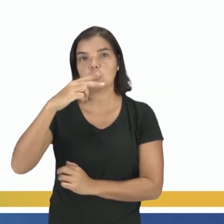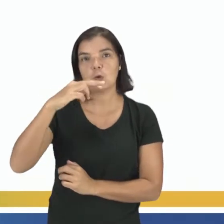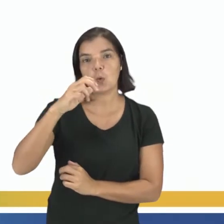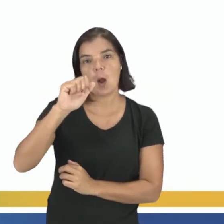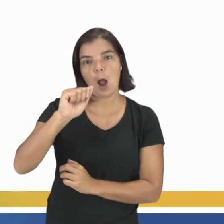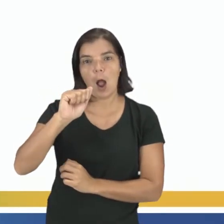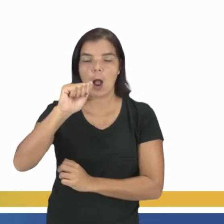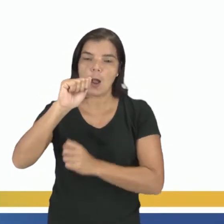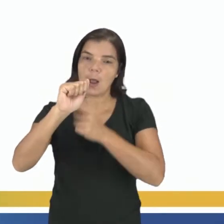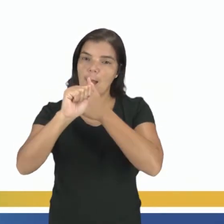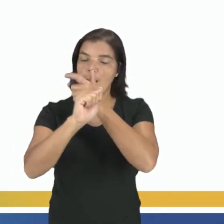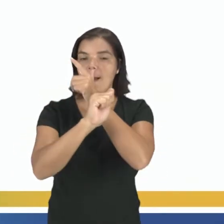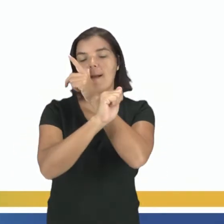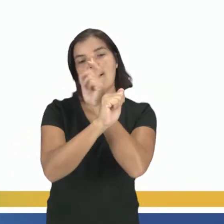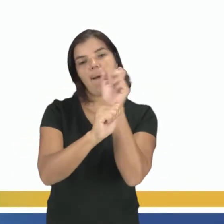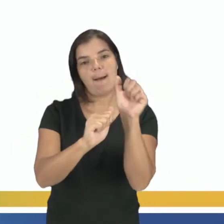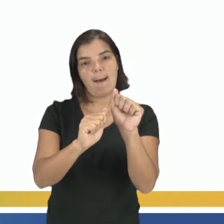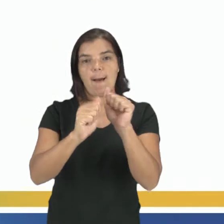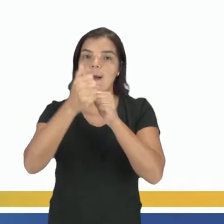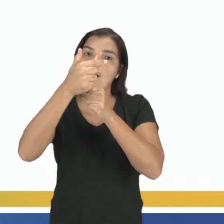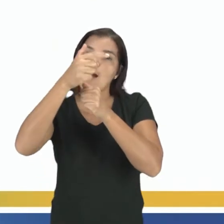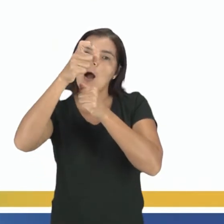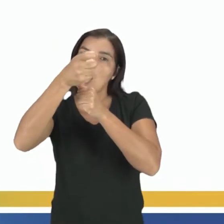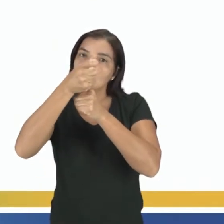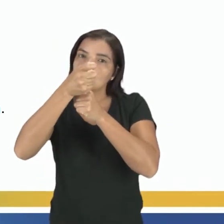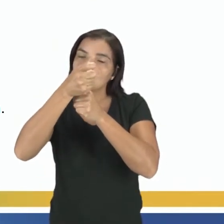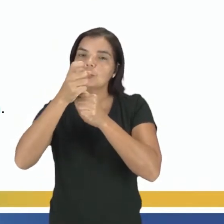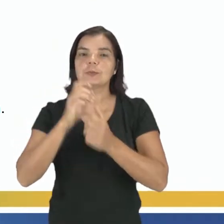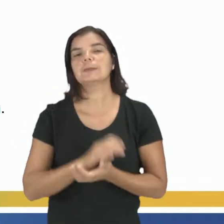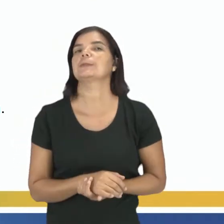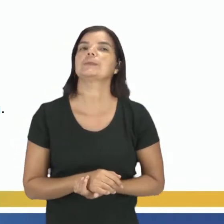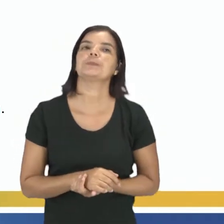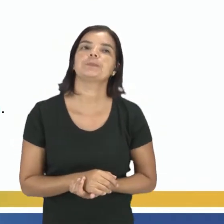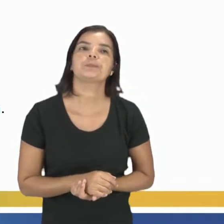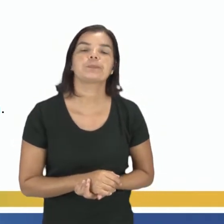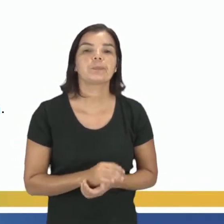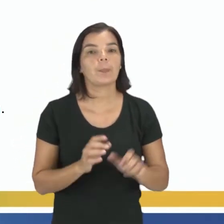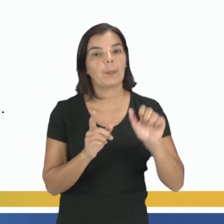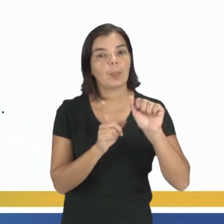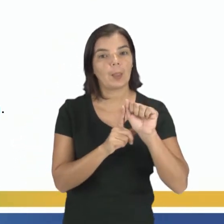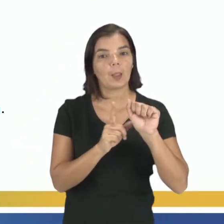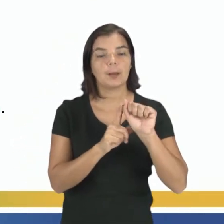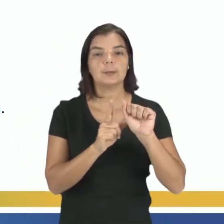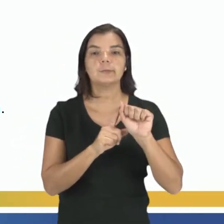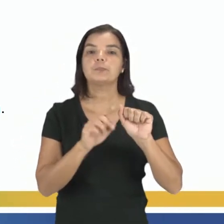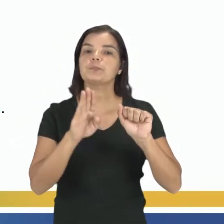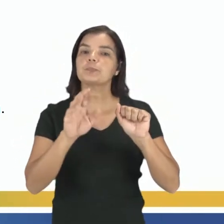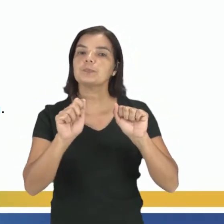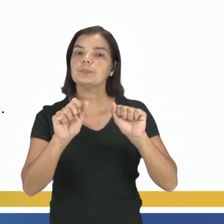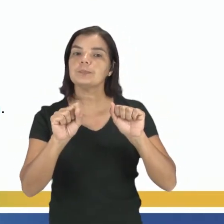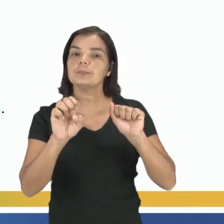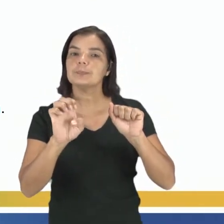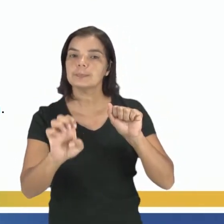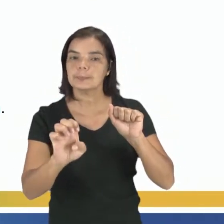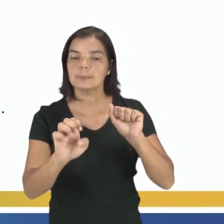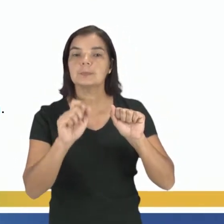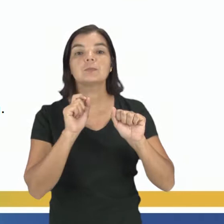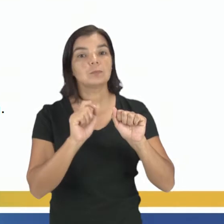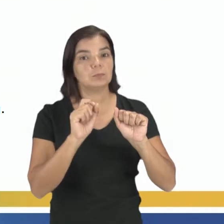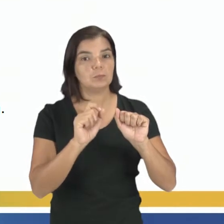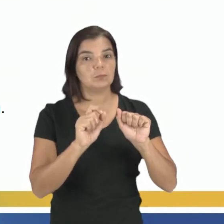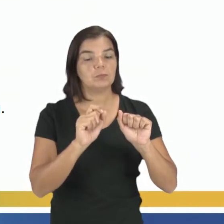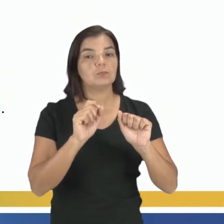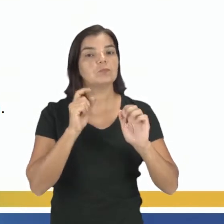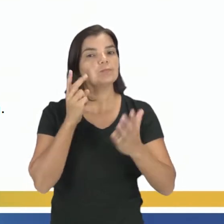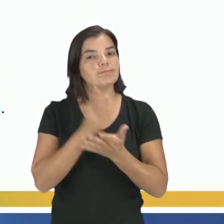x. Esse azinho que você está vendo aí, ele é a nossa base, tá? E essa base, ele